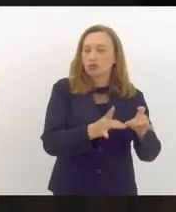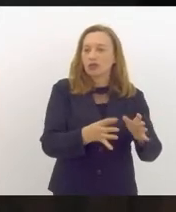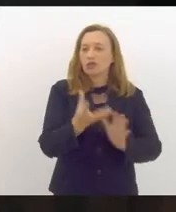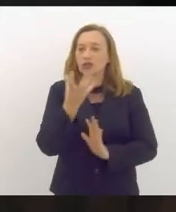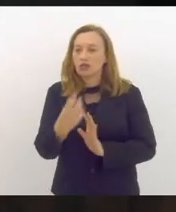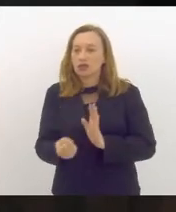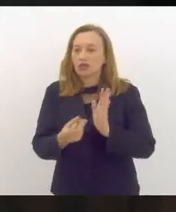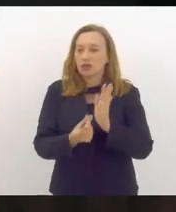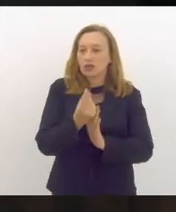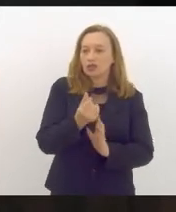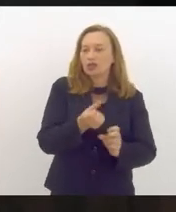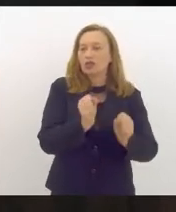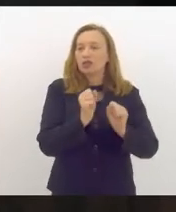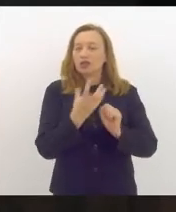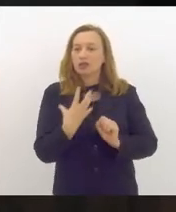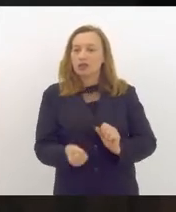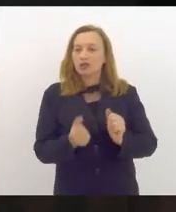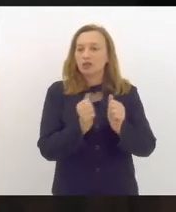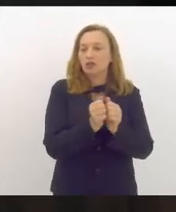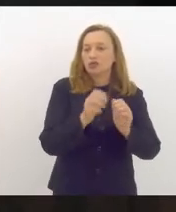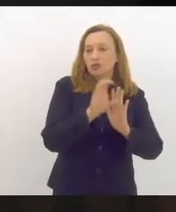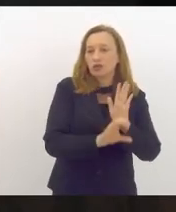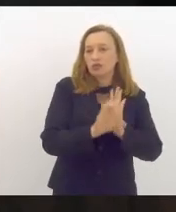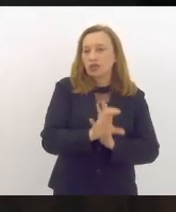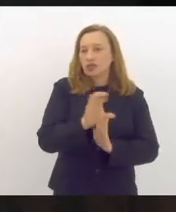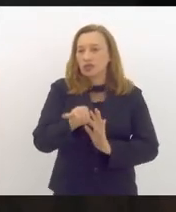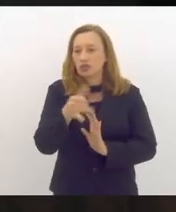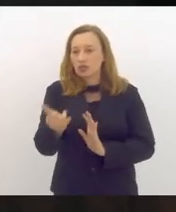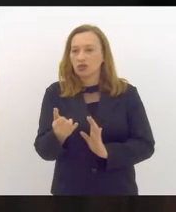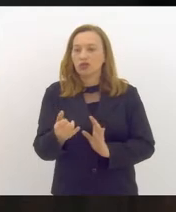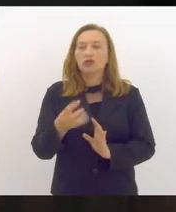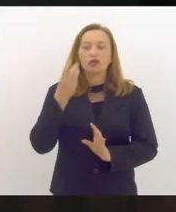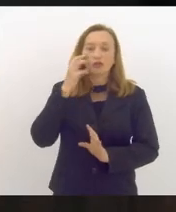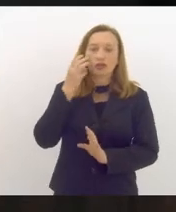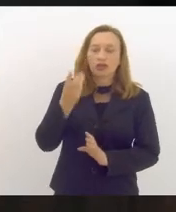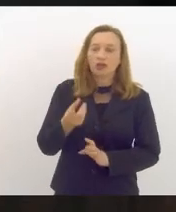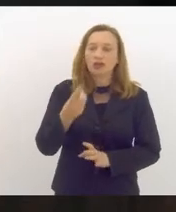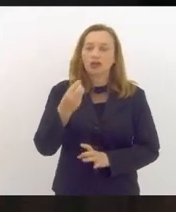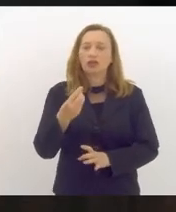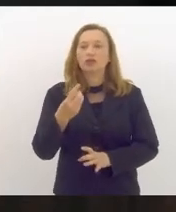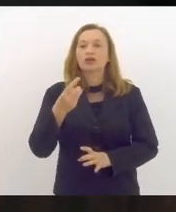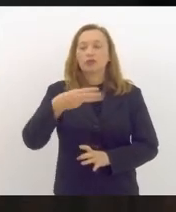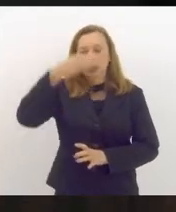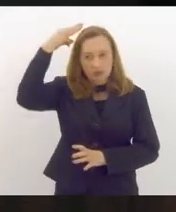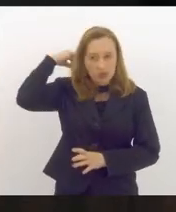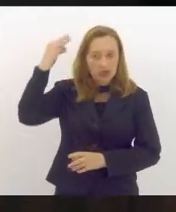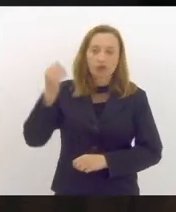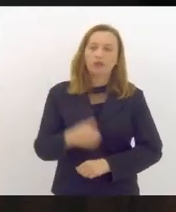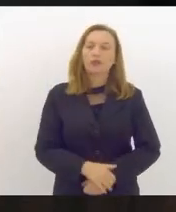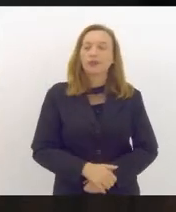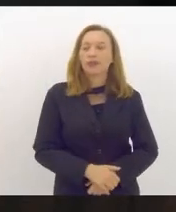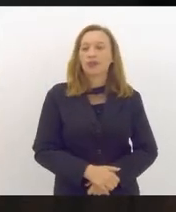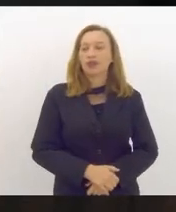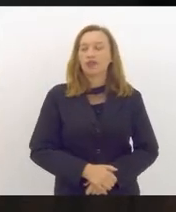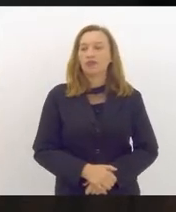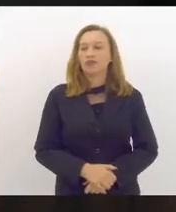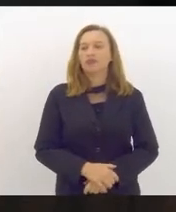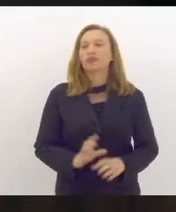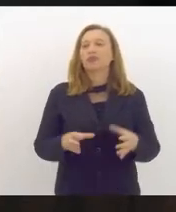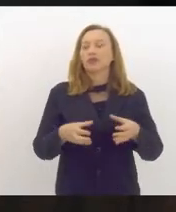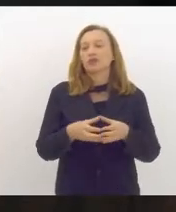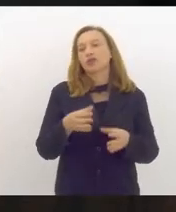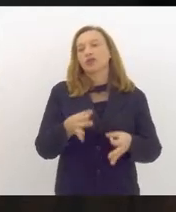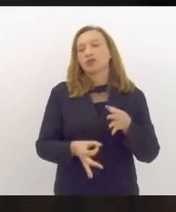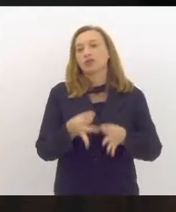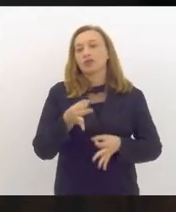as emendas de CCJ. Relatores, Márcio Pacheco, subtenente Bernardo, Valdeque Carneiro e Márcio Pacheco. Pendendo de pareceres das comissões de